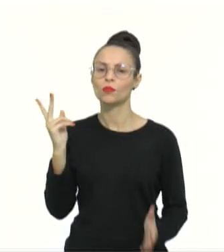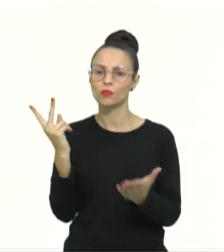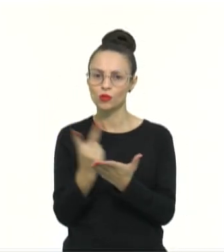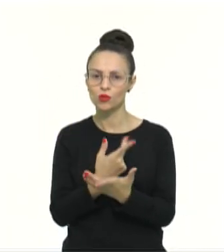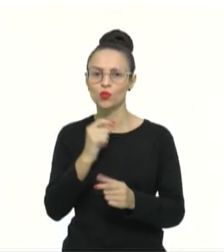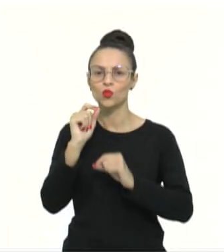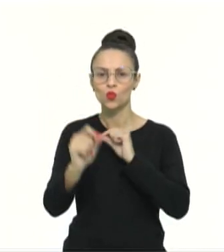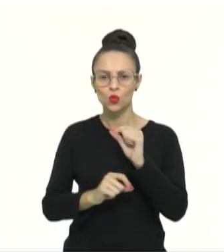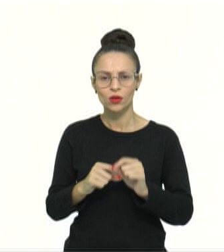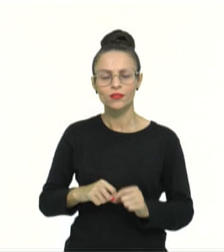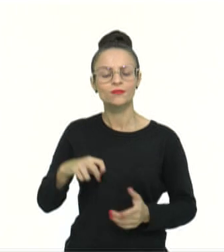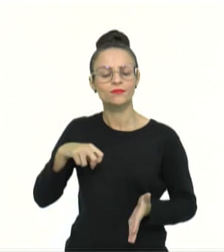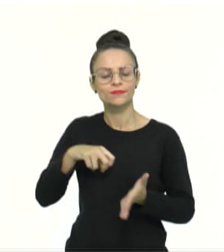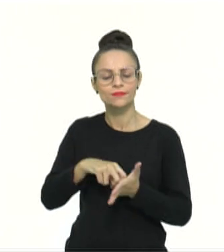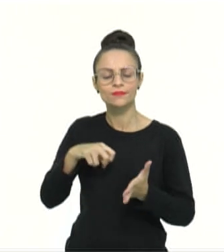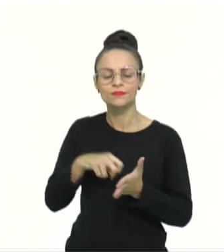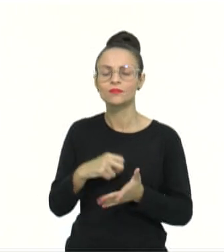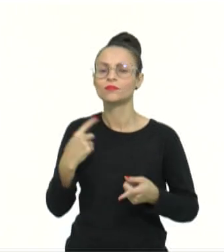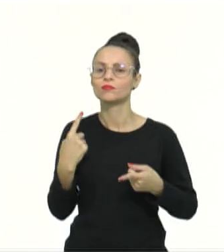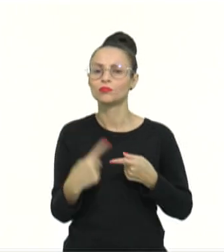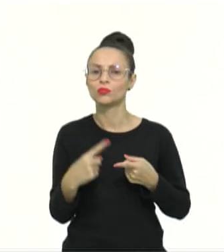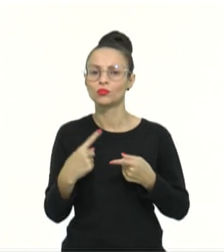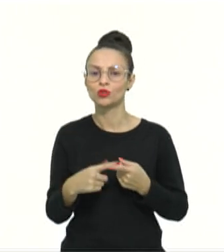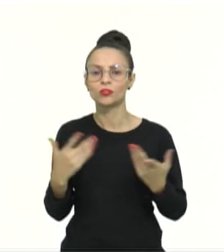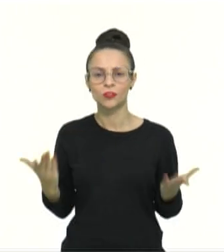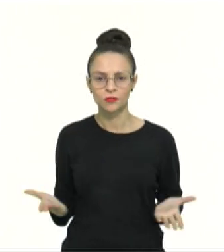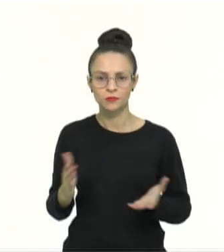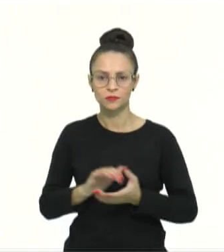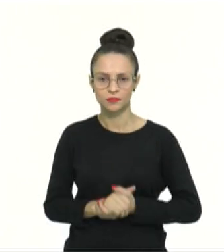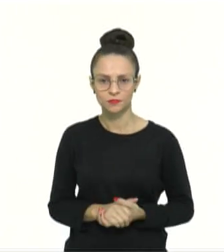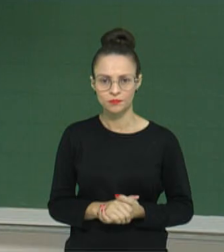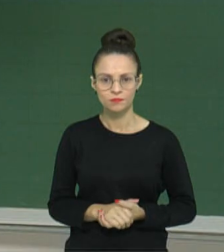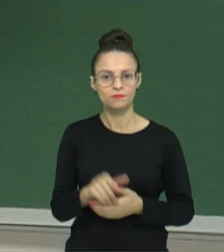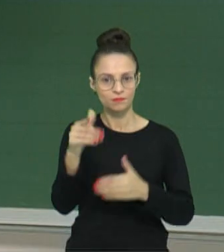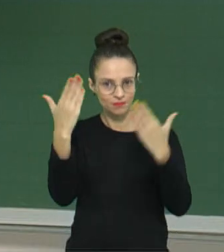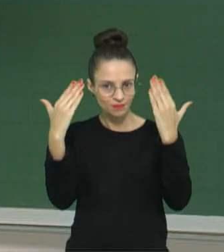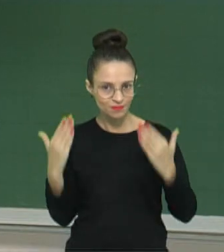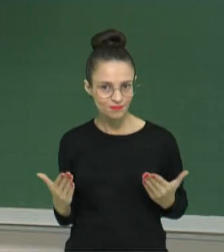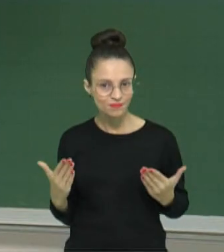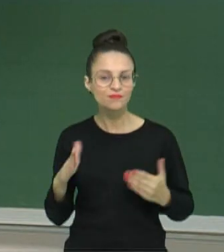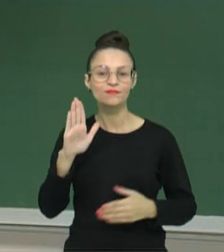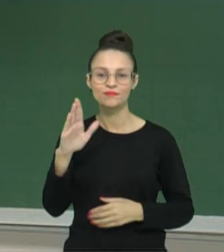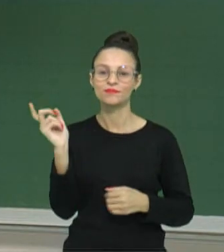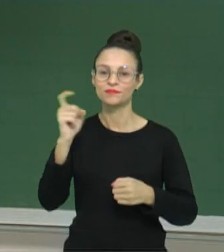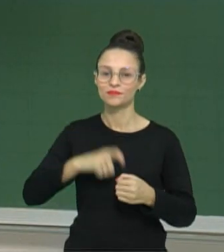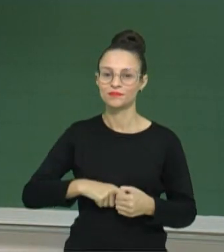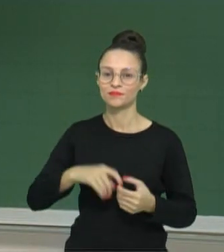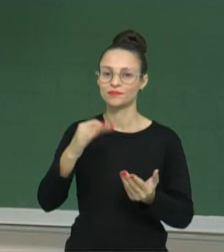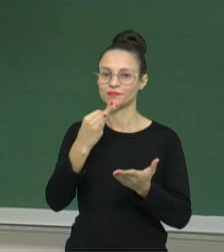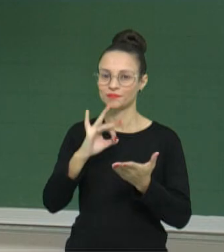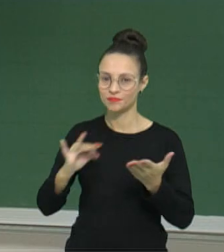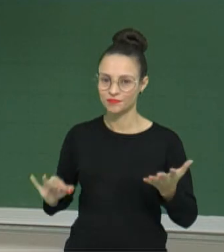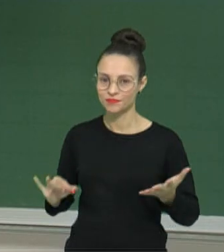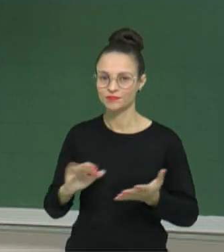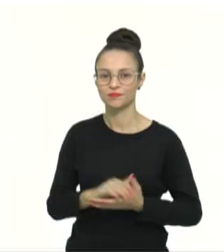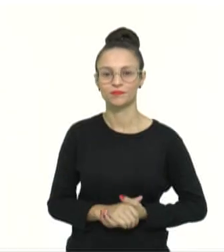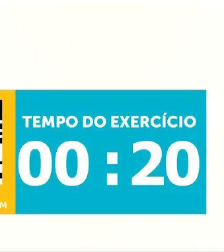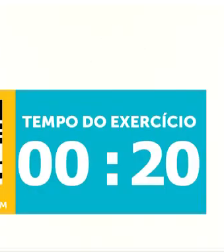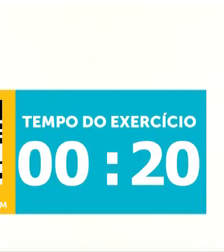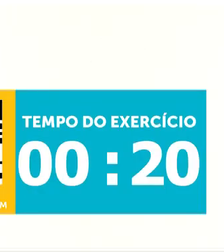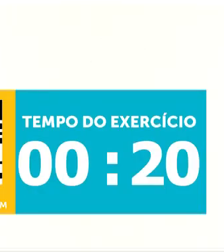sofrer o terrível castigo de Zeus? Analise as alternativas e nós voltamos já com a solução.